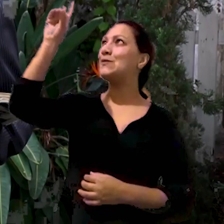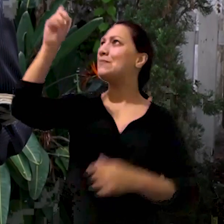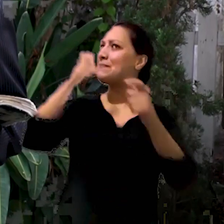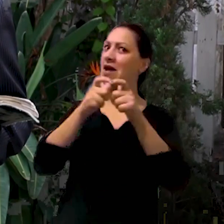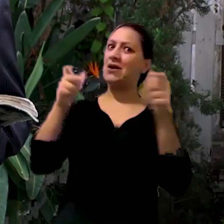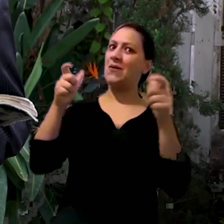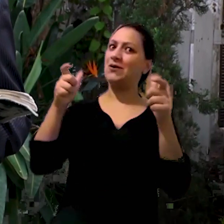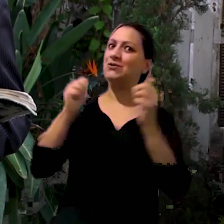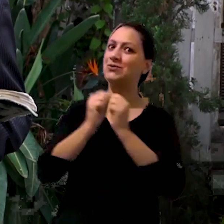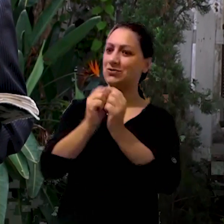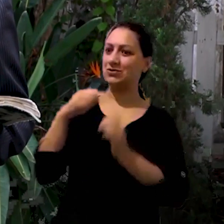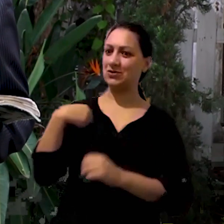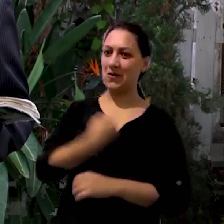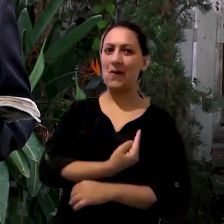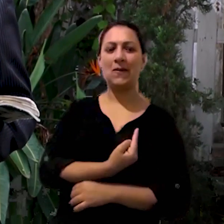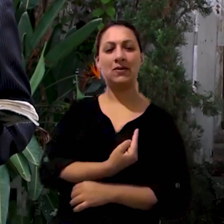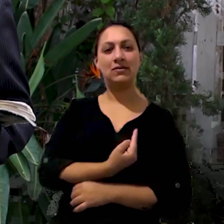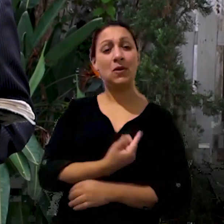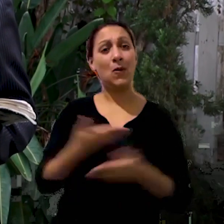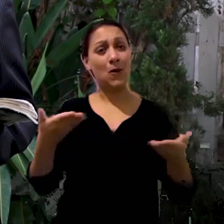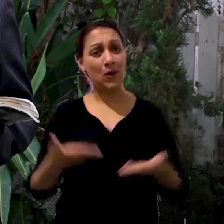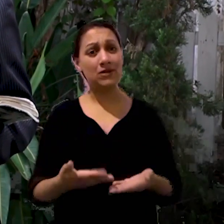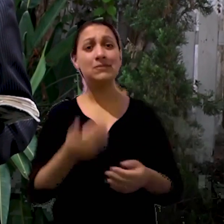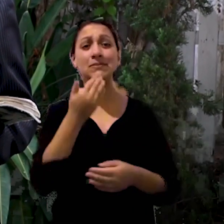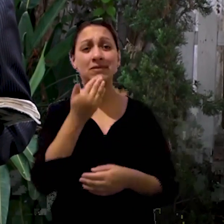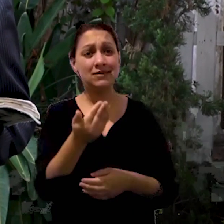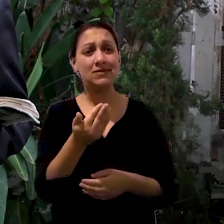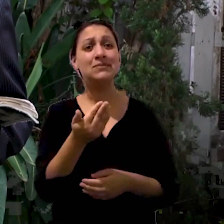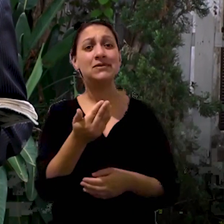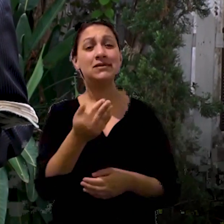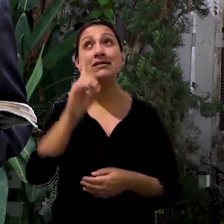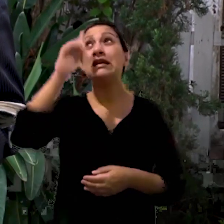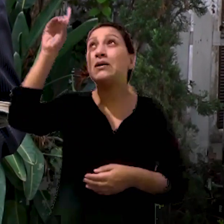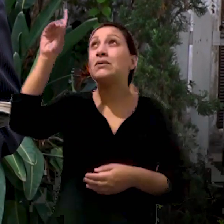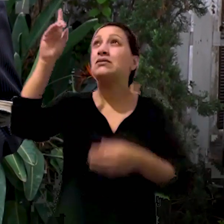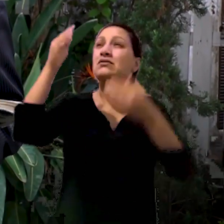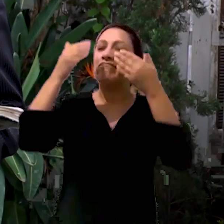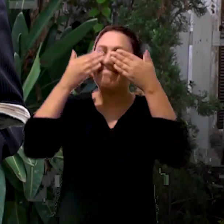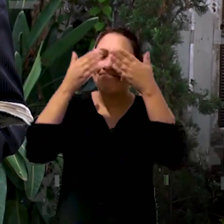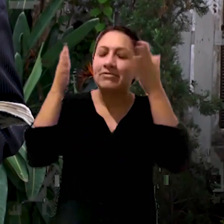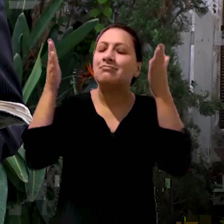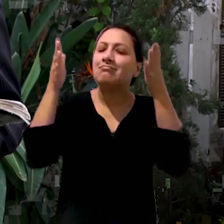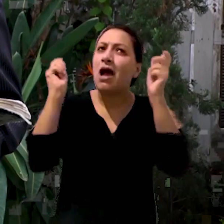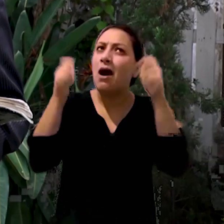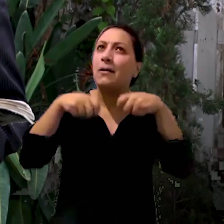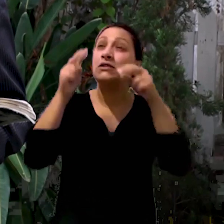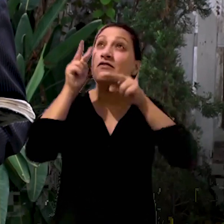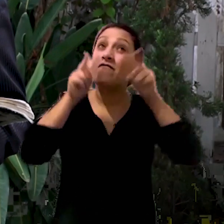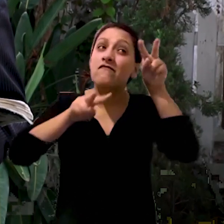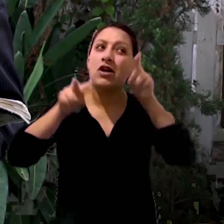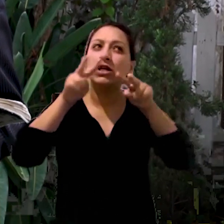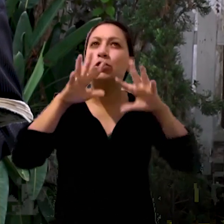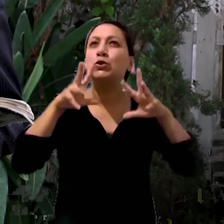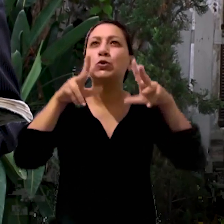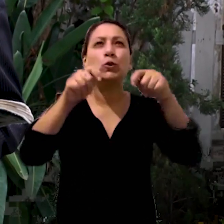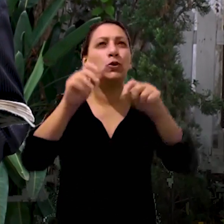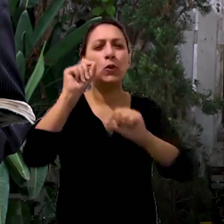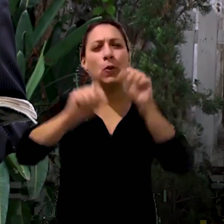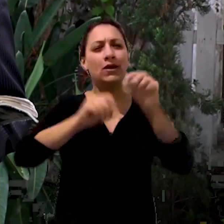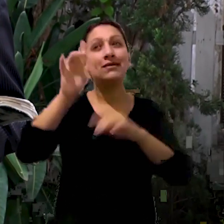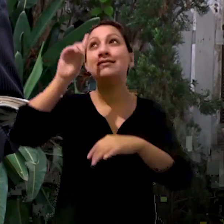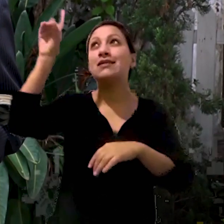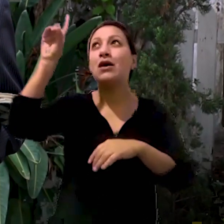maior é aquele que está conosco. Que venhamos nesse dia a pedir para que Deus venha abrir os nossos olhos e que possamos